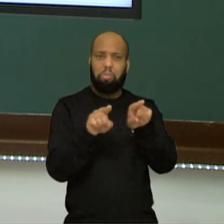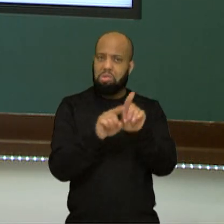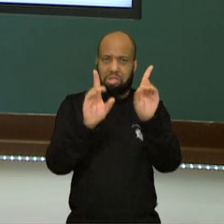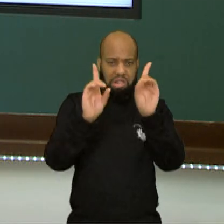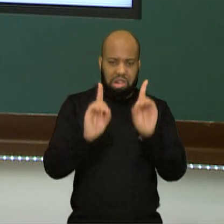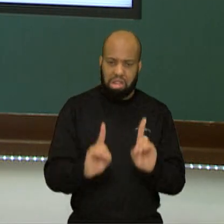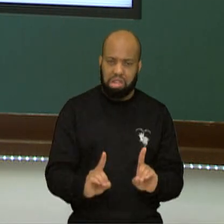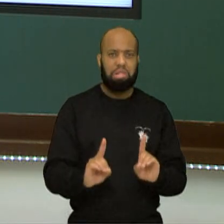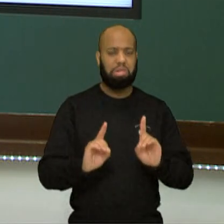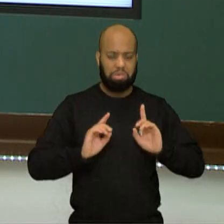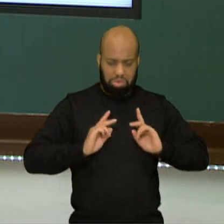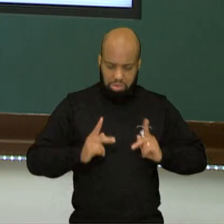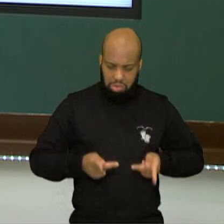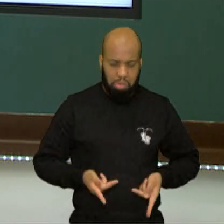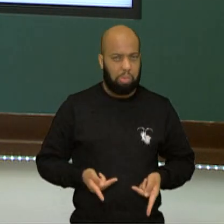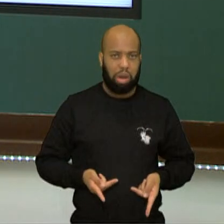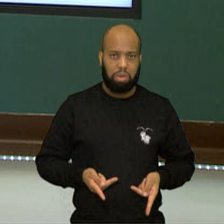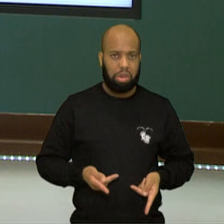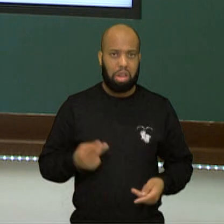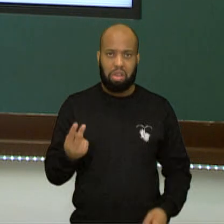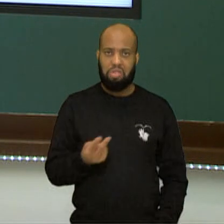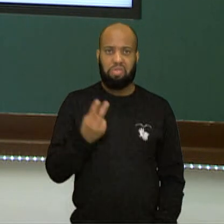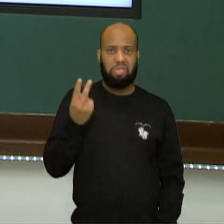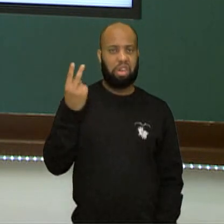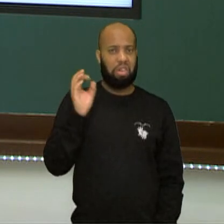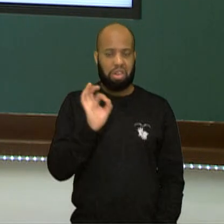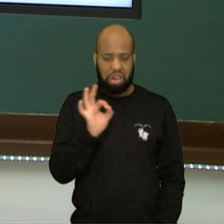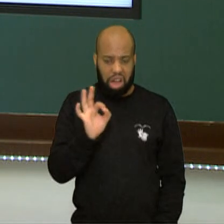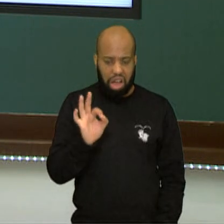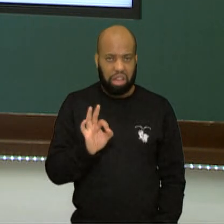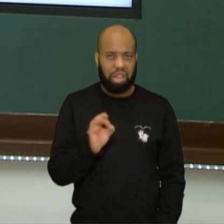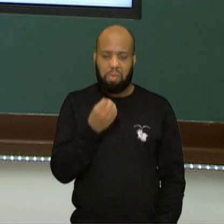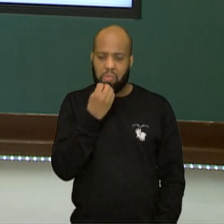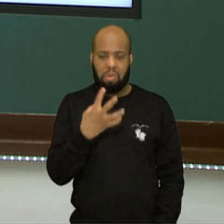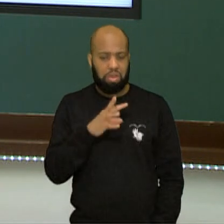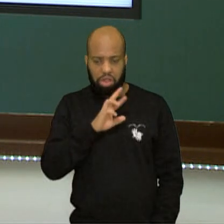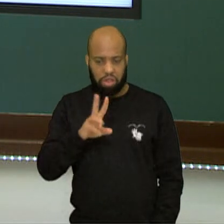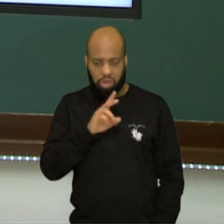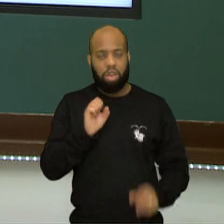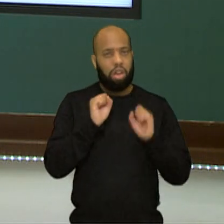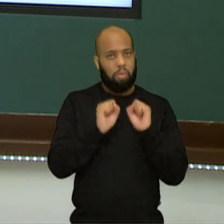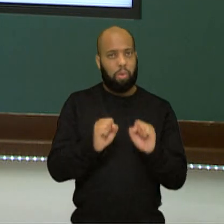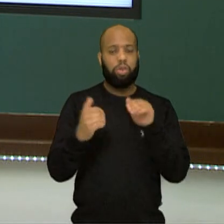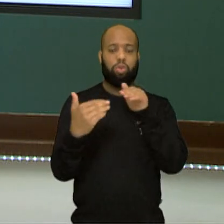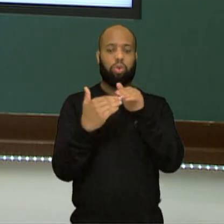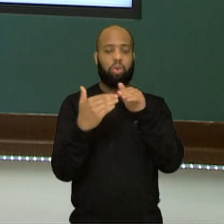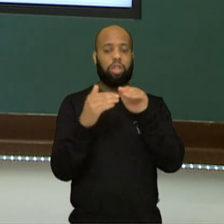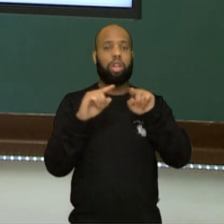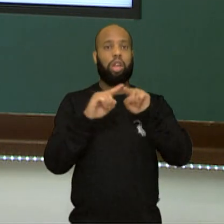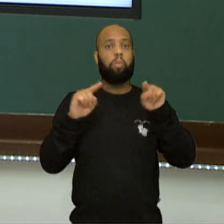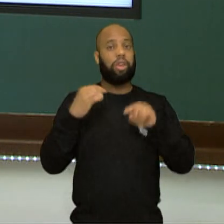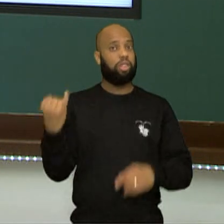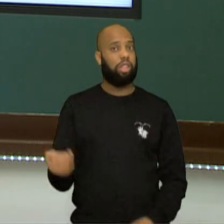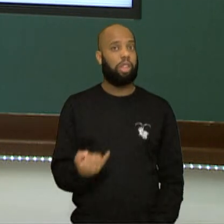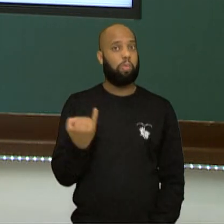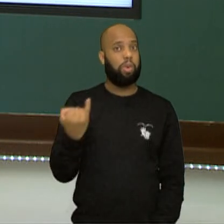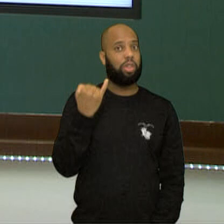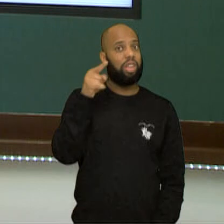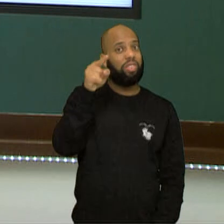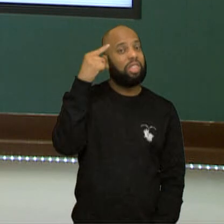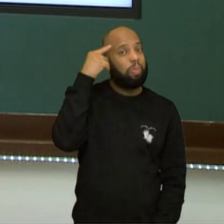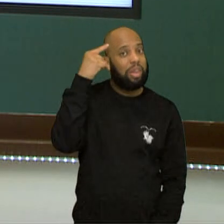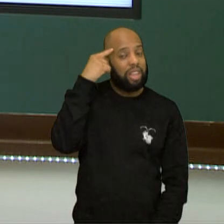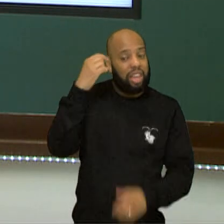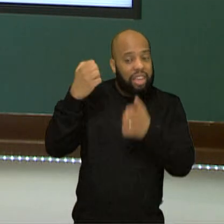Humanos, ou que direitos humanos, não são coisas boas, não. Você pode até concordar com esse pensamento. Mas justifique, pense o